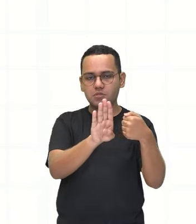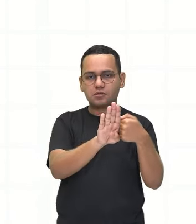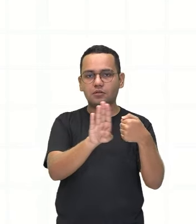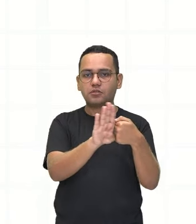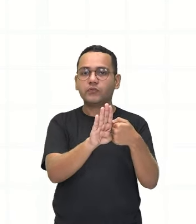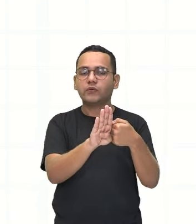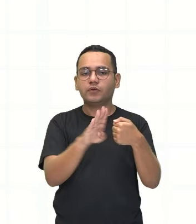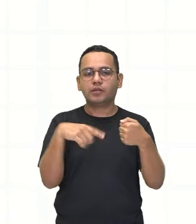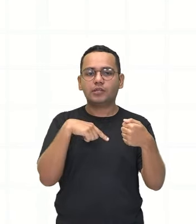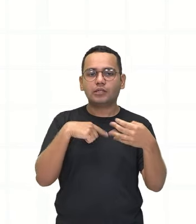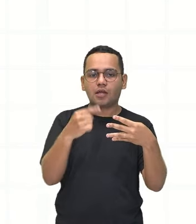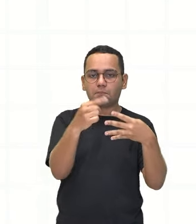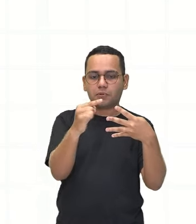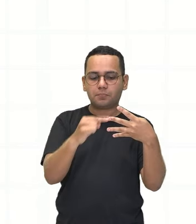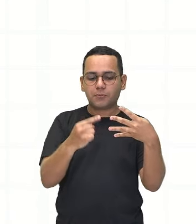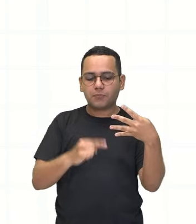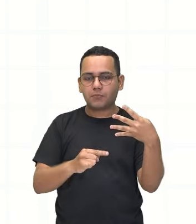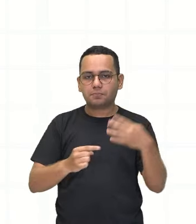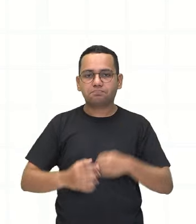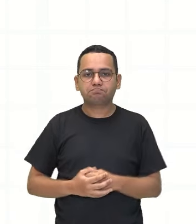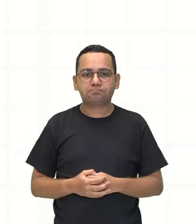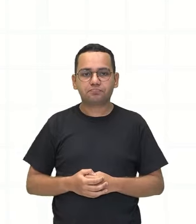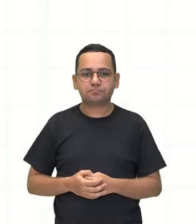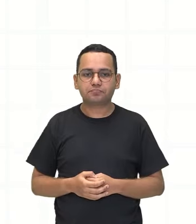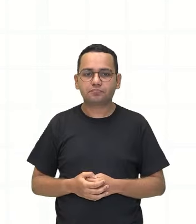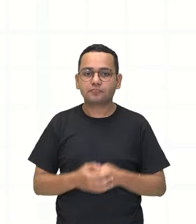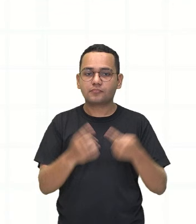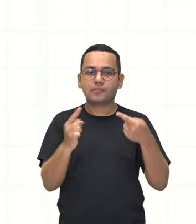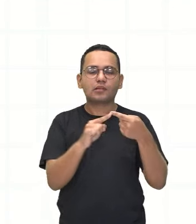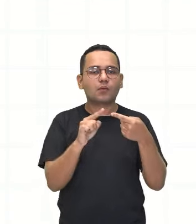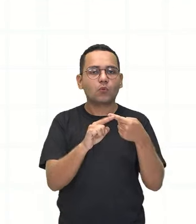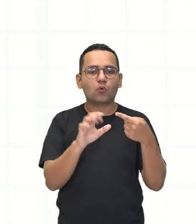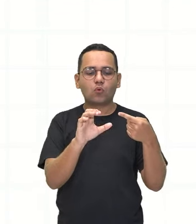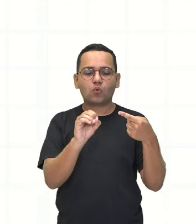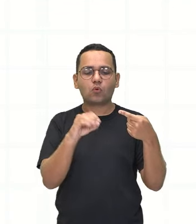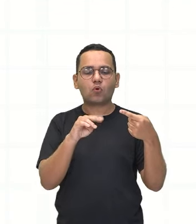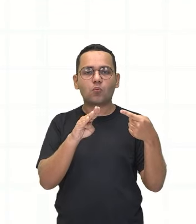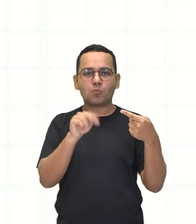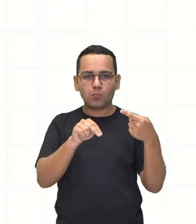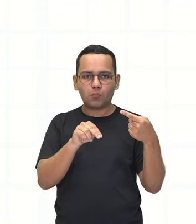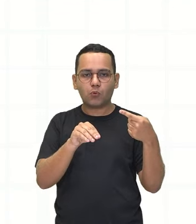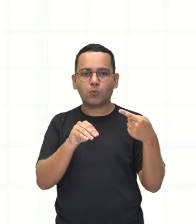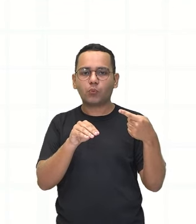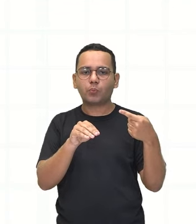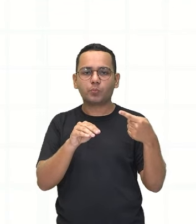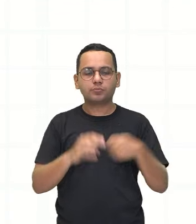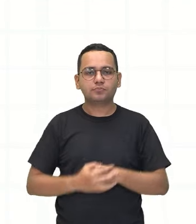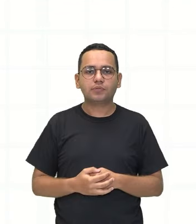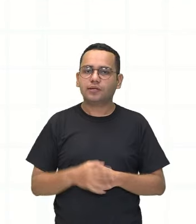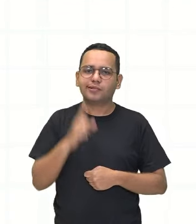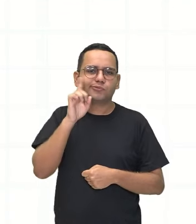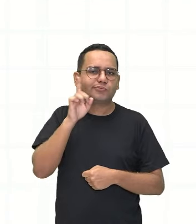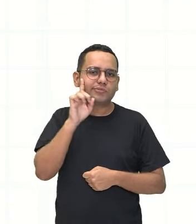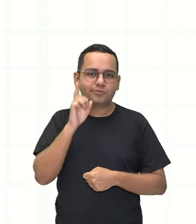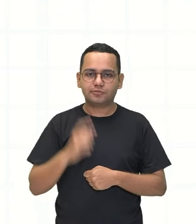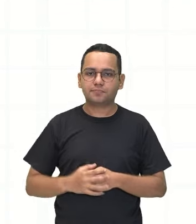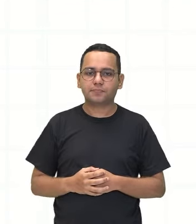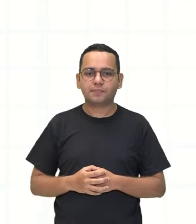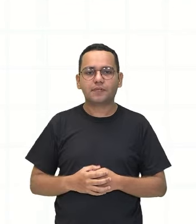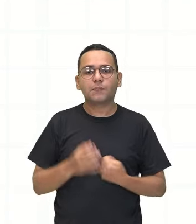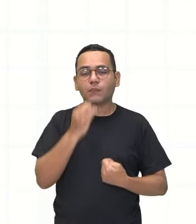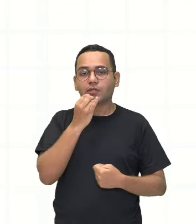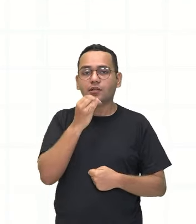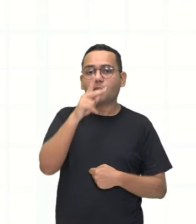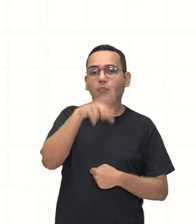substantivo. Vejam bem, nós temos substantivos comuns, que são aquelas palavras que estão no nosso dia a dia, né? Como